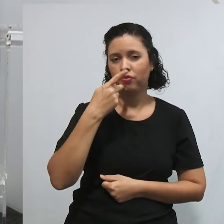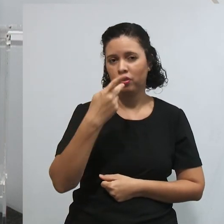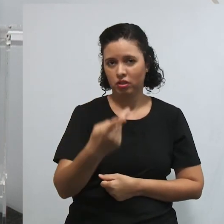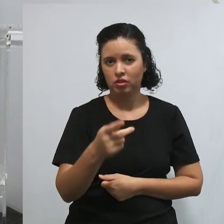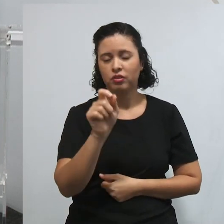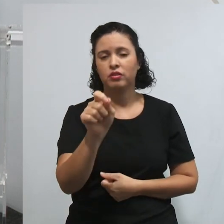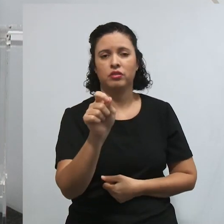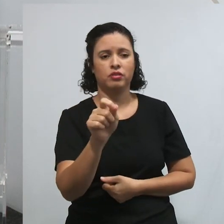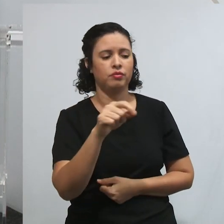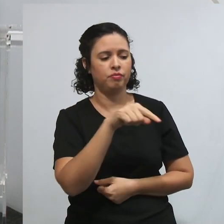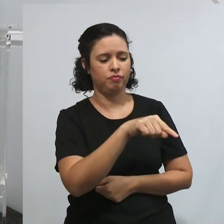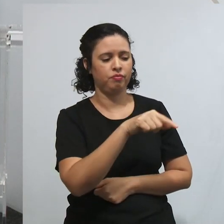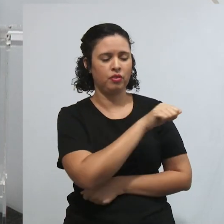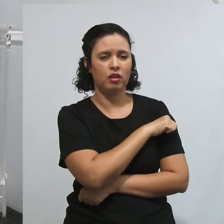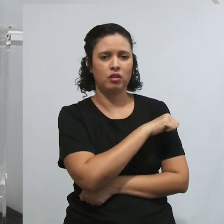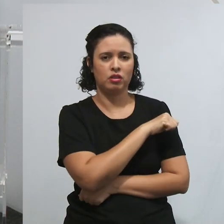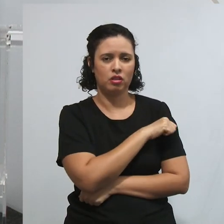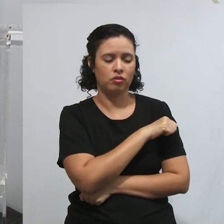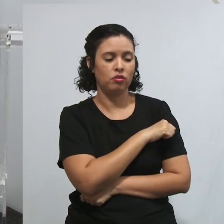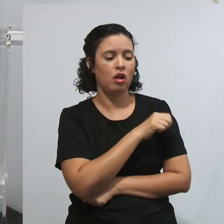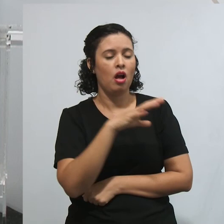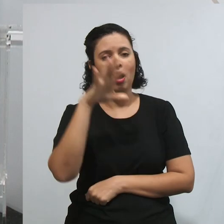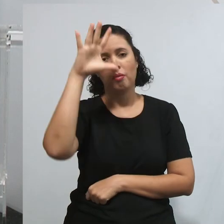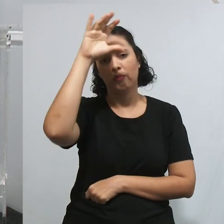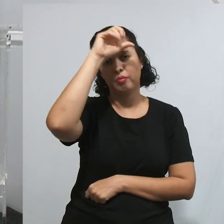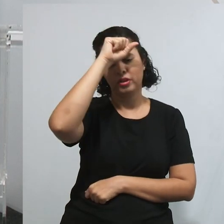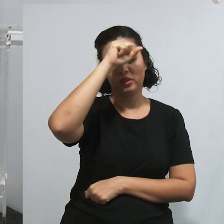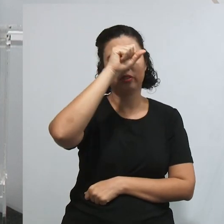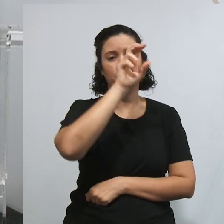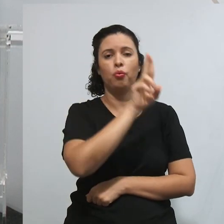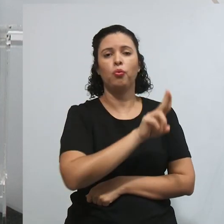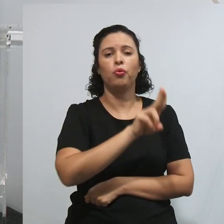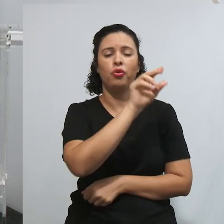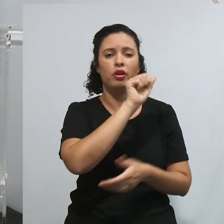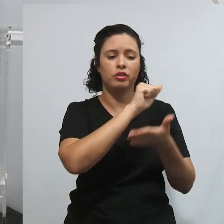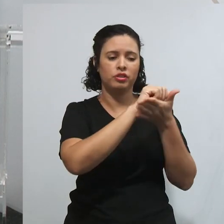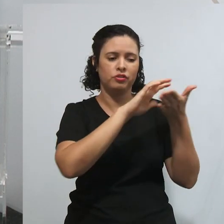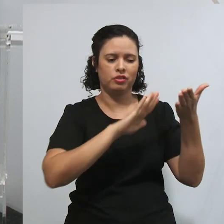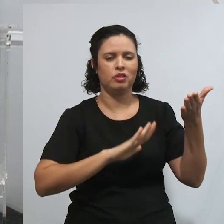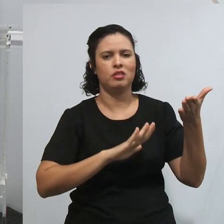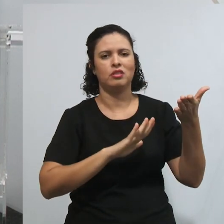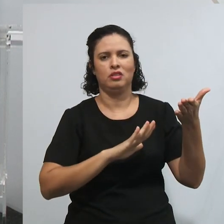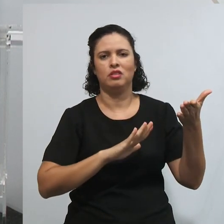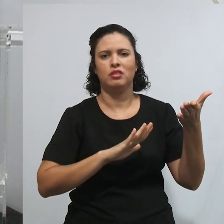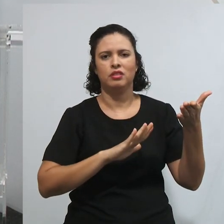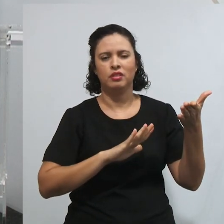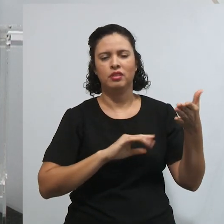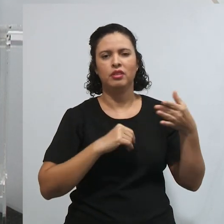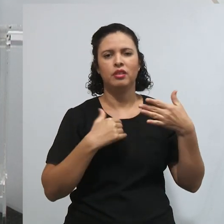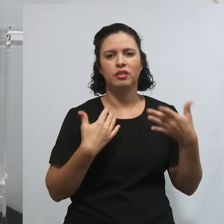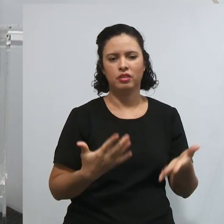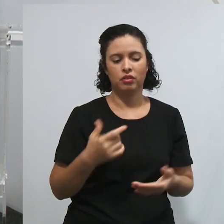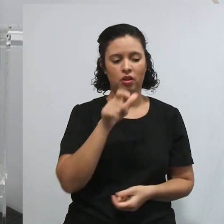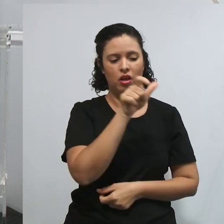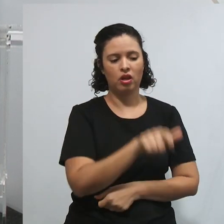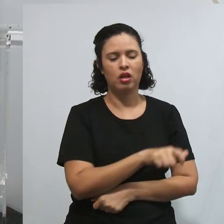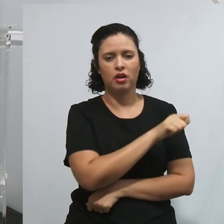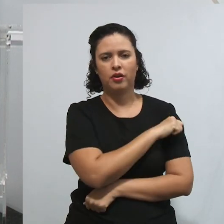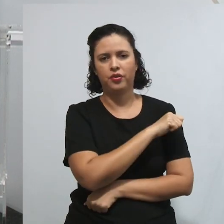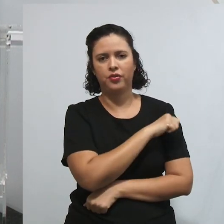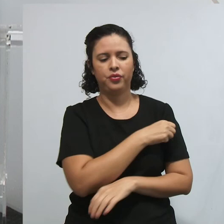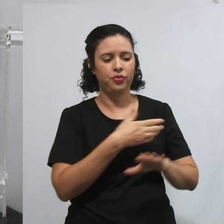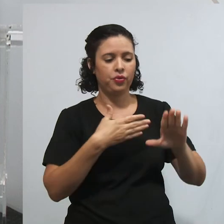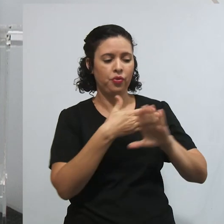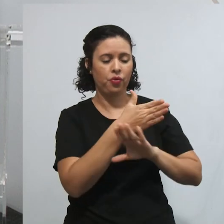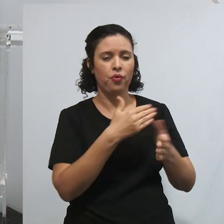atividades, né? E aí, qual então é a função da escola? A função da escola é criar condições para que aquele aluno, ele